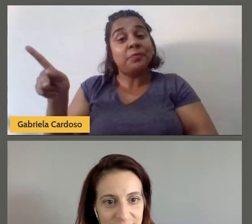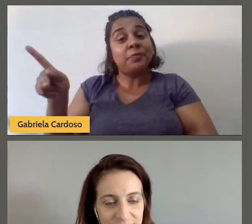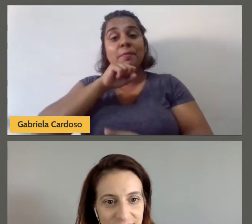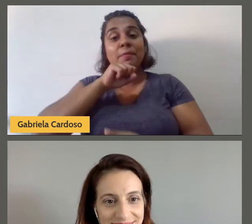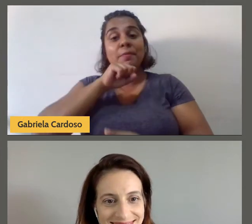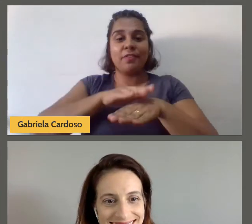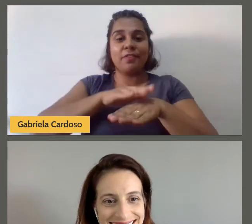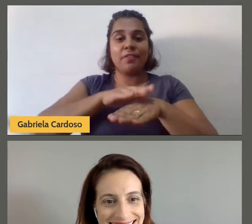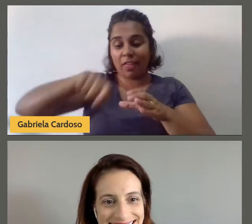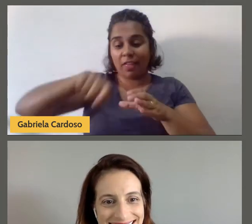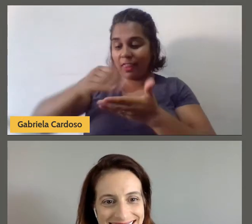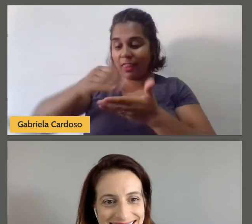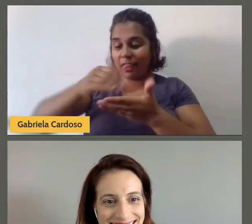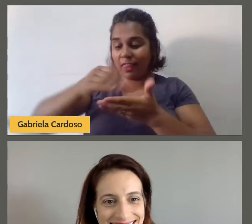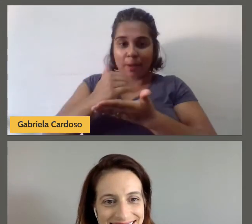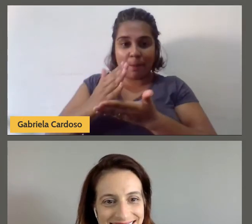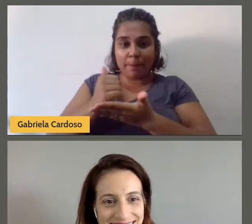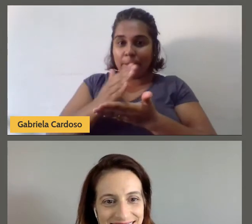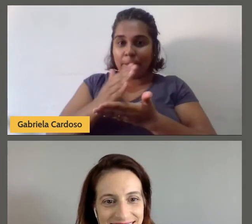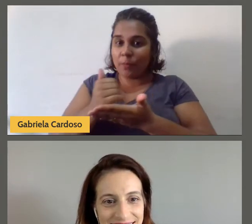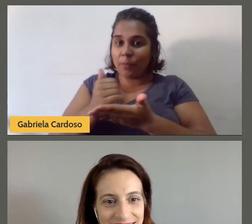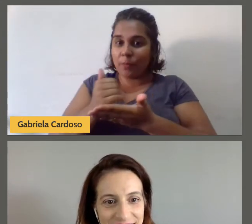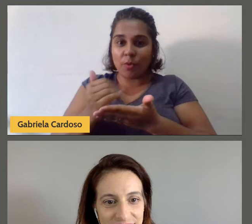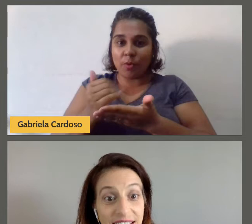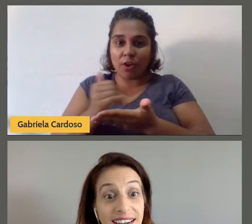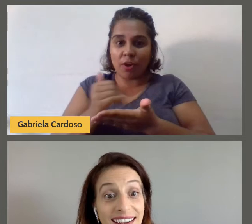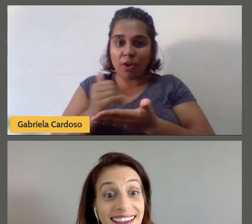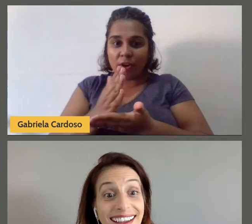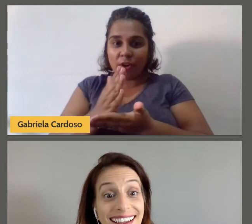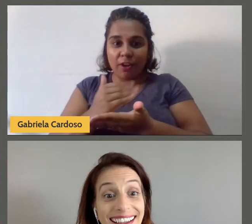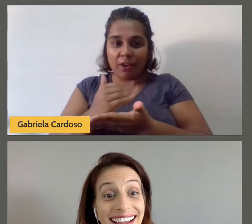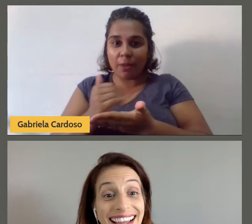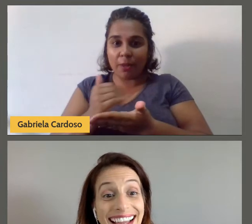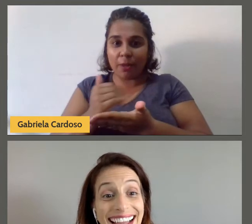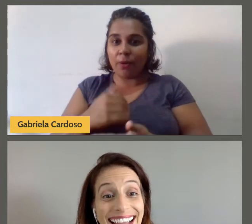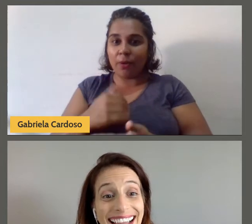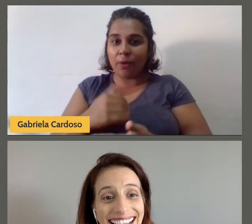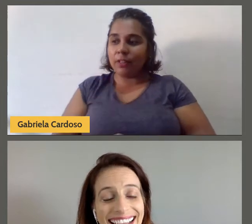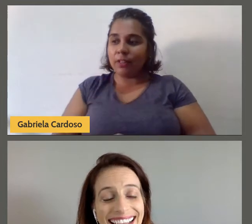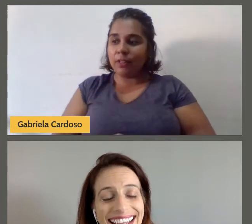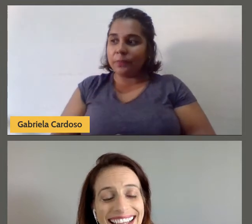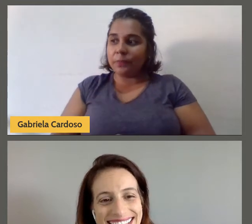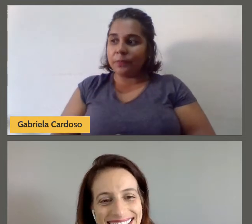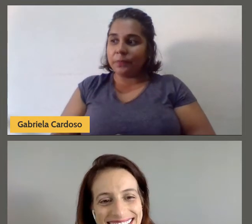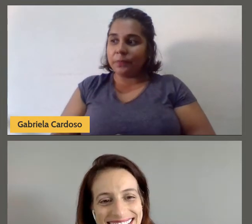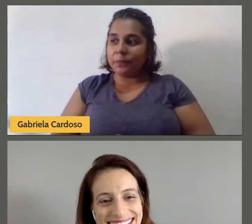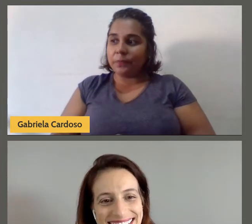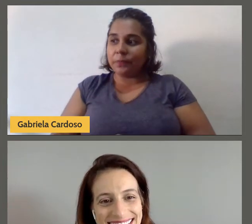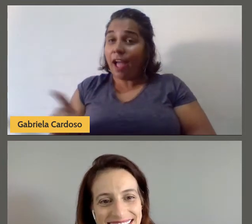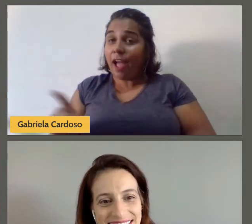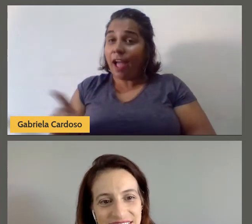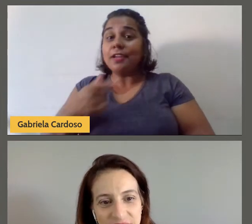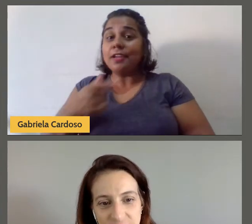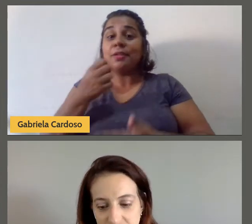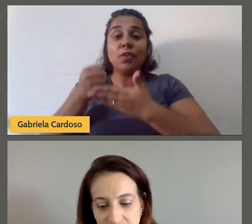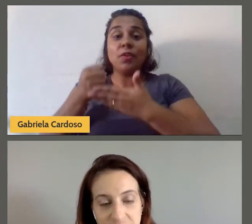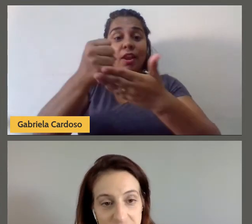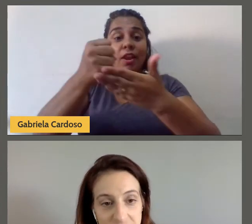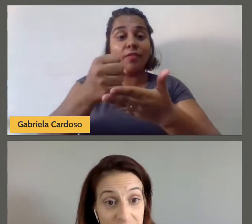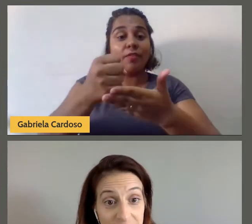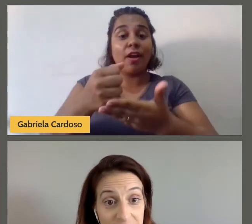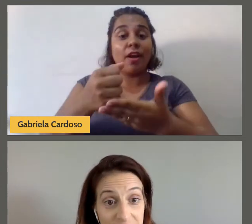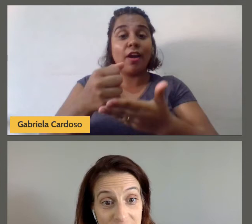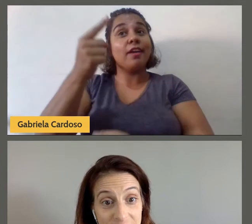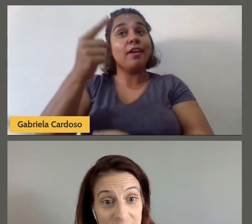nossa, mas que sabores, que temperos, que legal, sua mãe vende. E aí, às vezes, vem os insights, né? Aí ela, bom, vou começar a